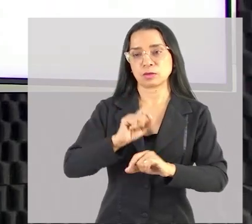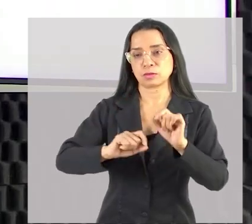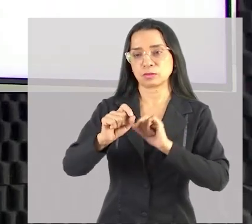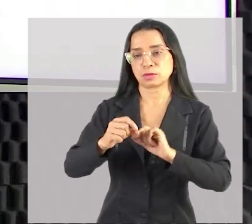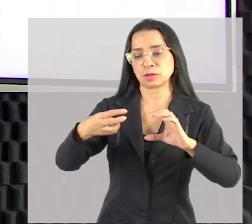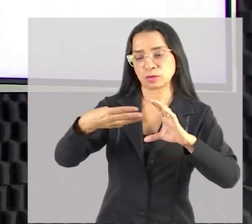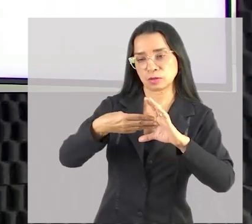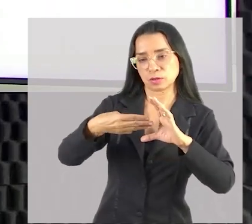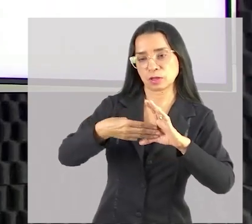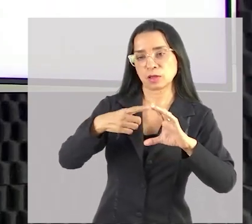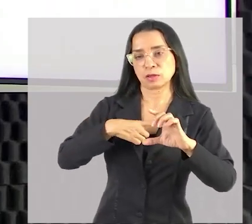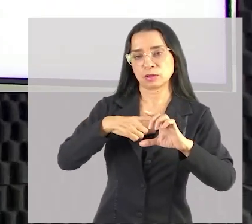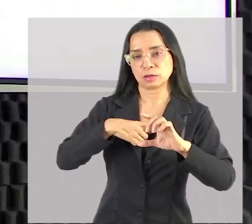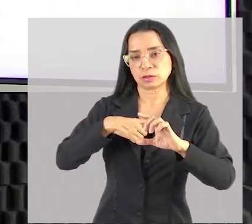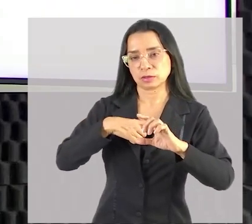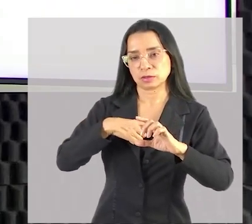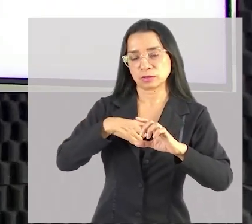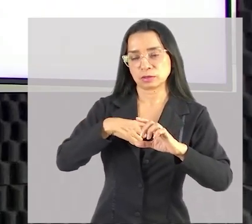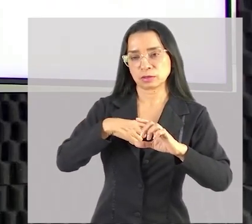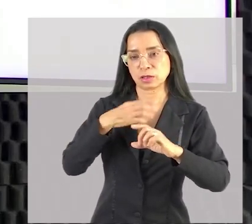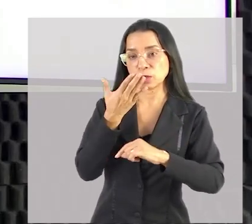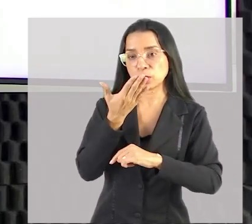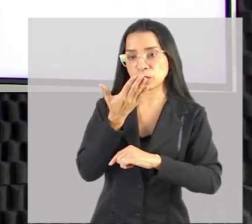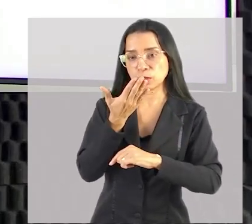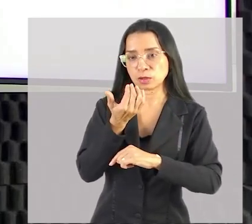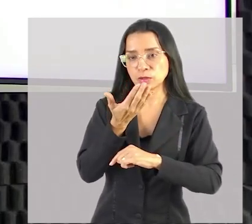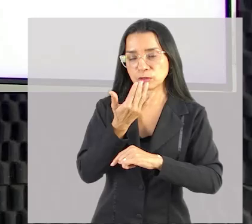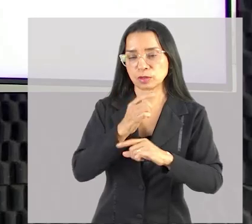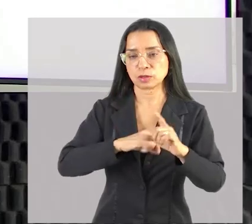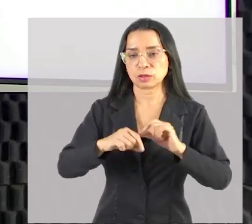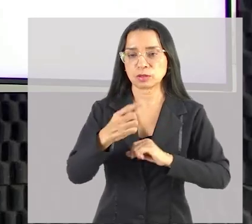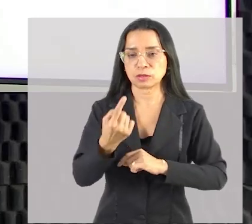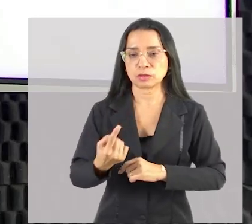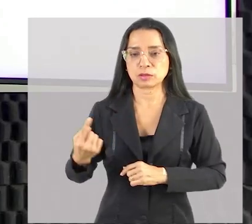nos alimentos. Ele quer saber o que acontece com as células dos alimentos.